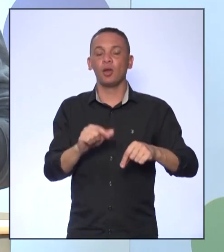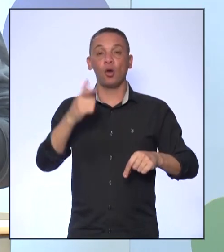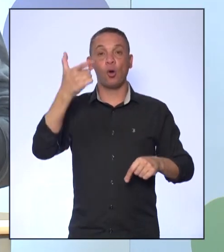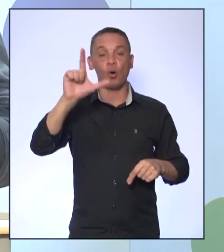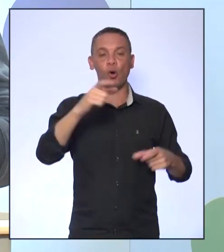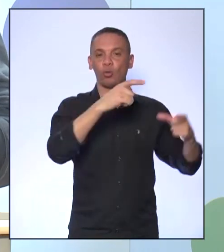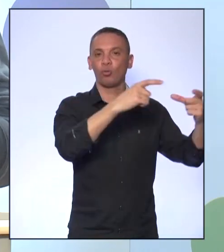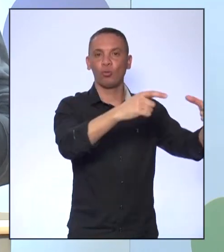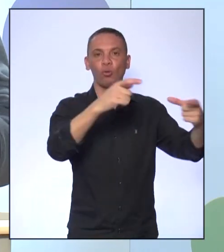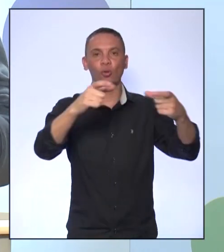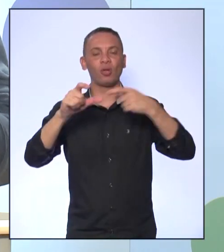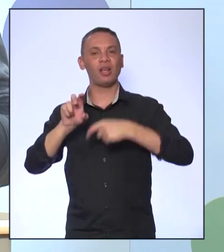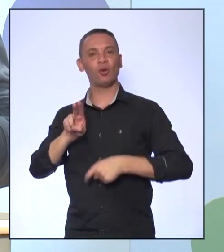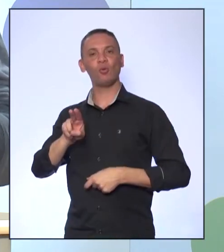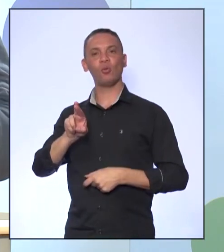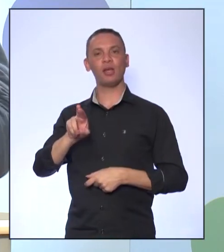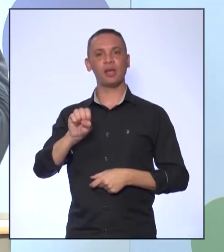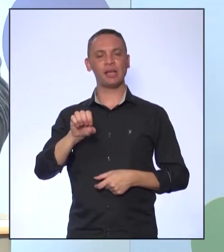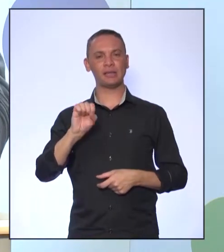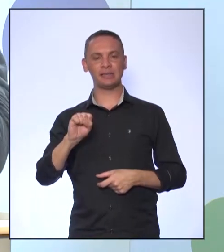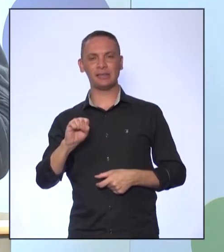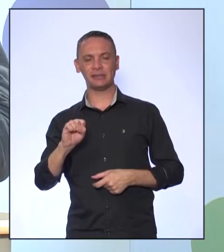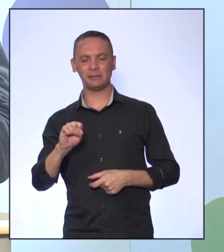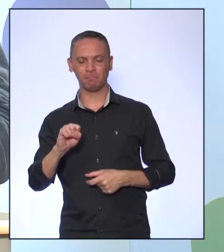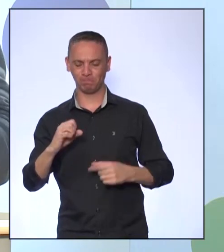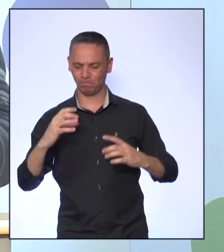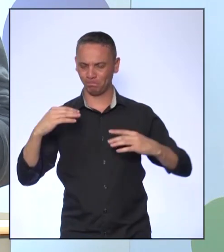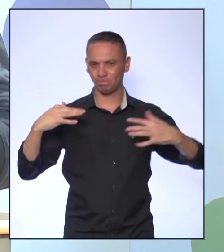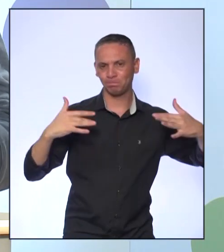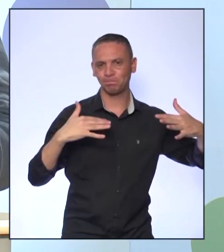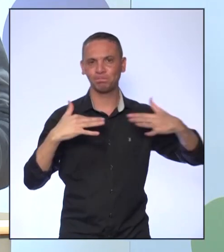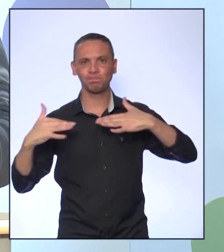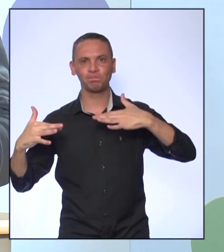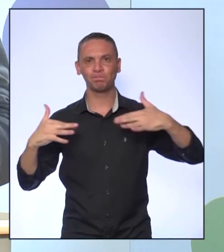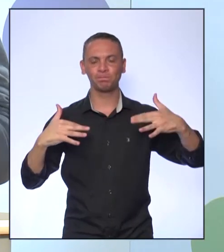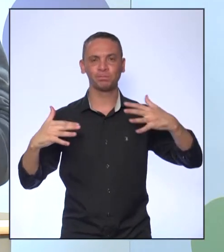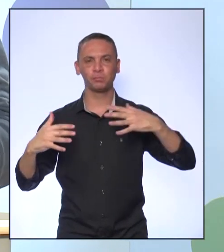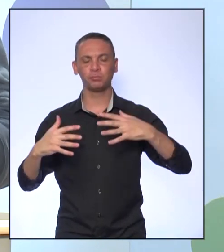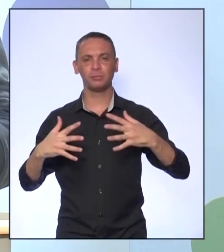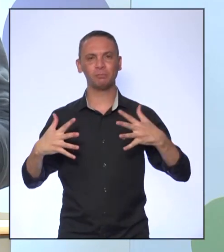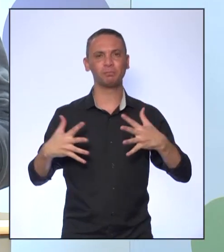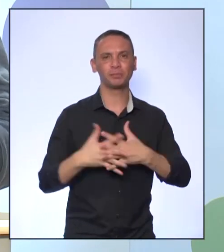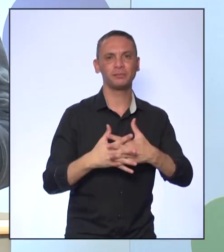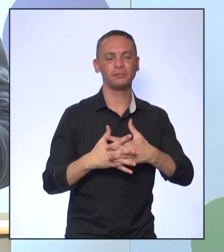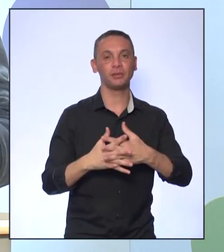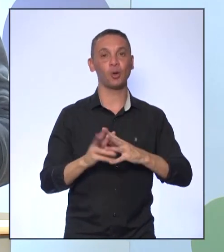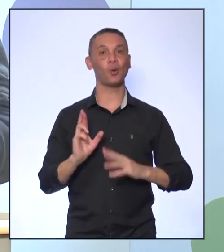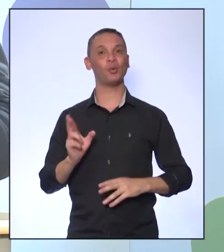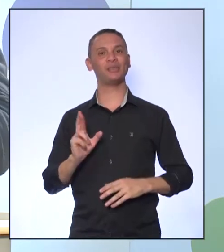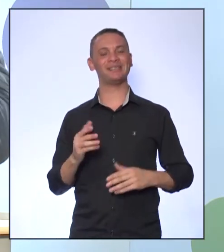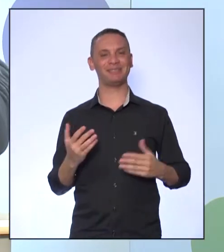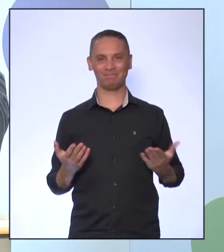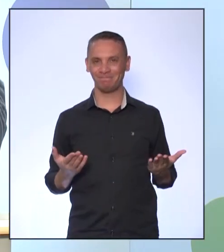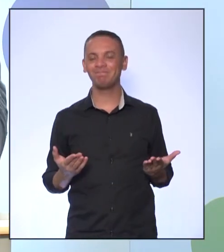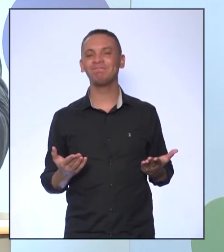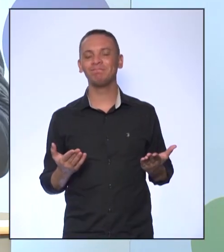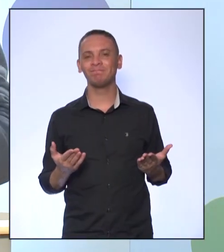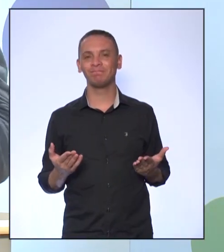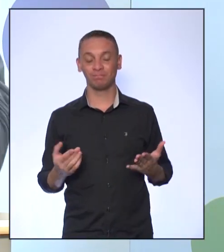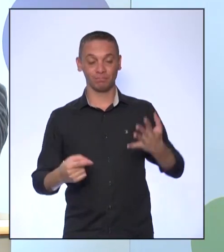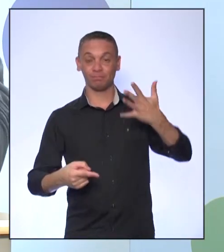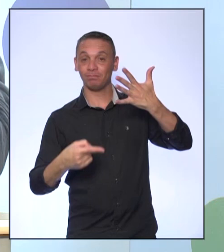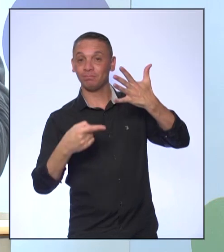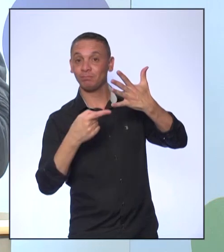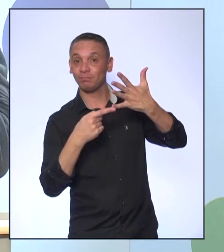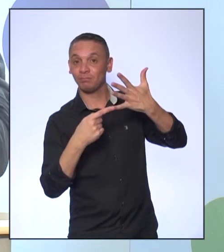repúblicas soviéticas entrassem em atrito com a principal república, que era a Rússia. Consequentemente, essa última questão que eu